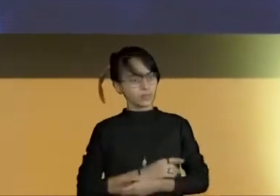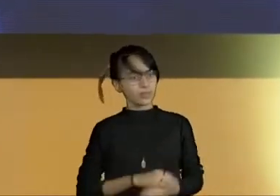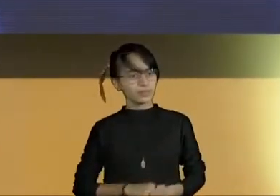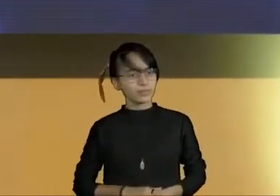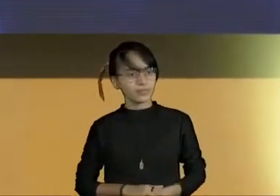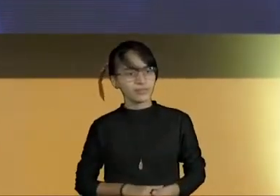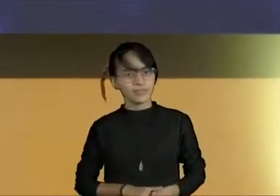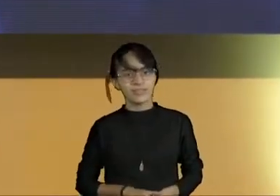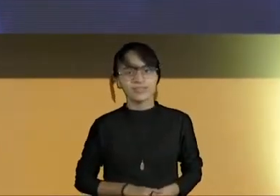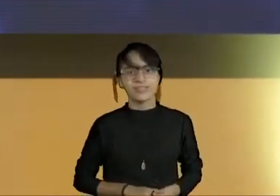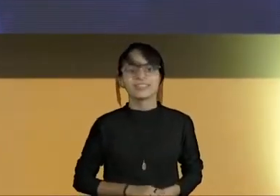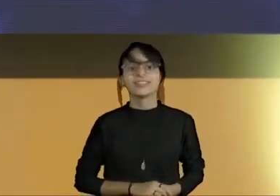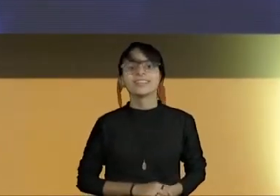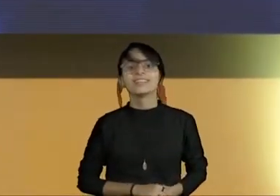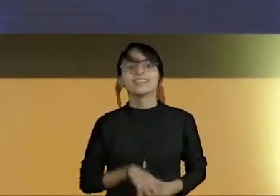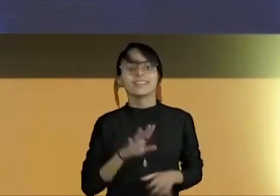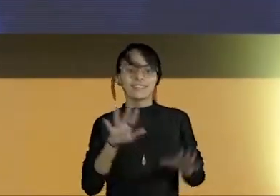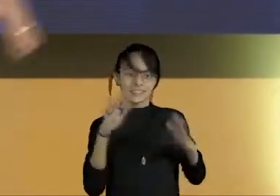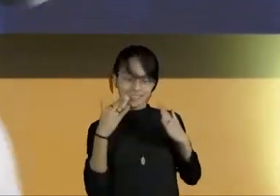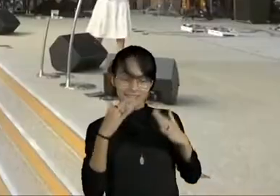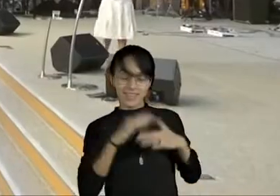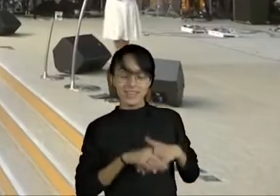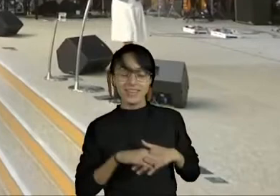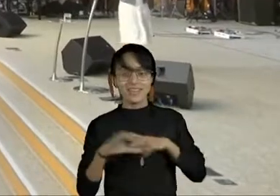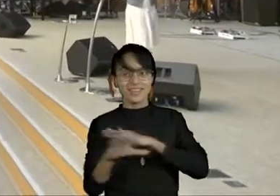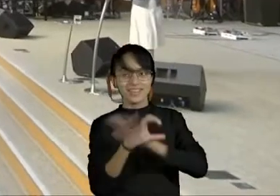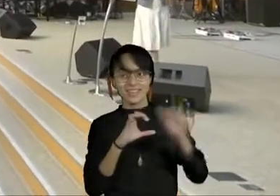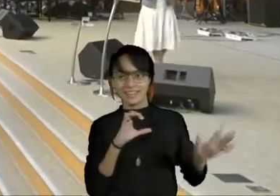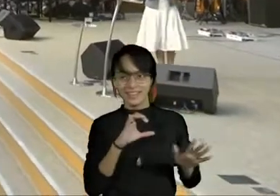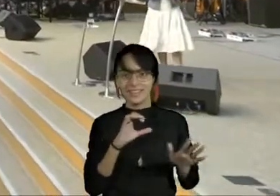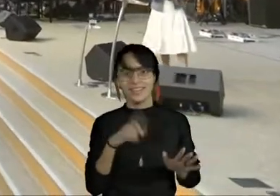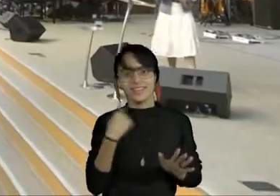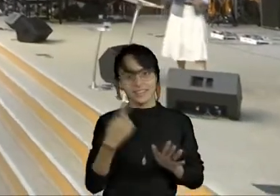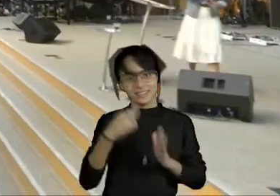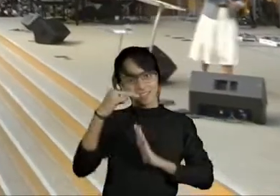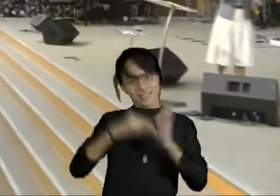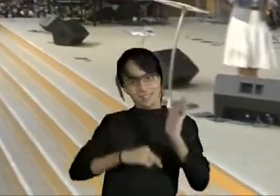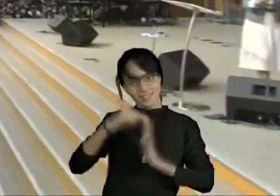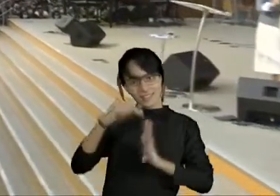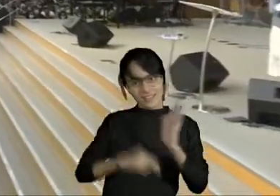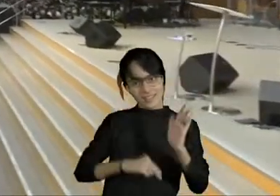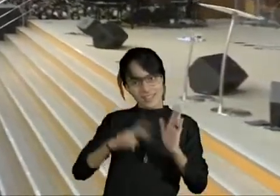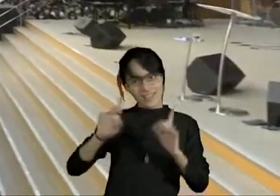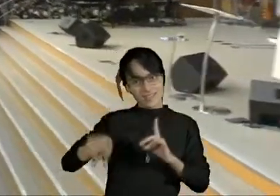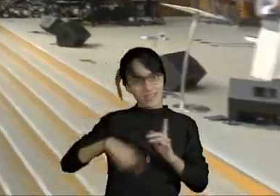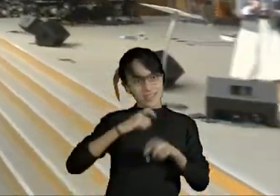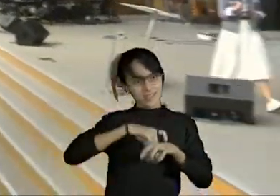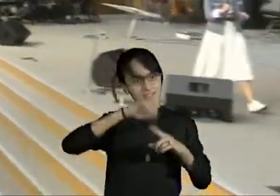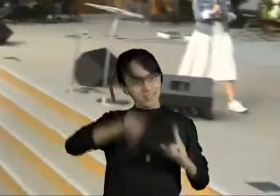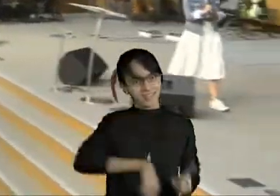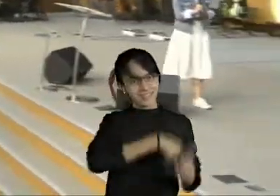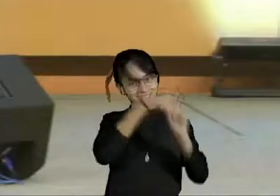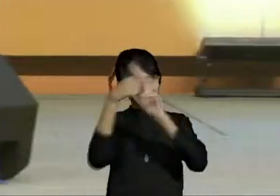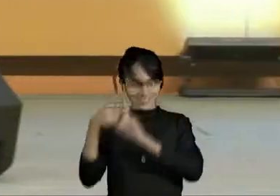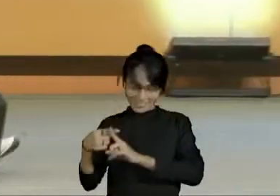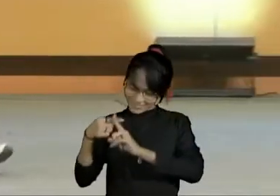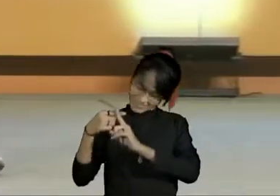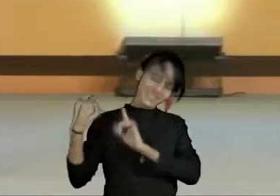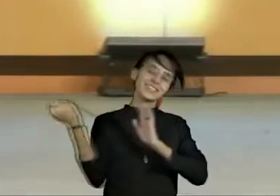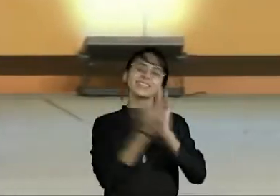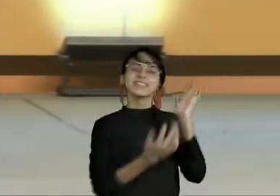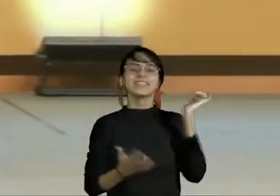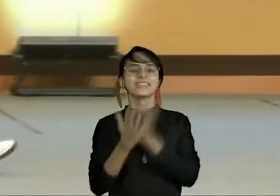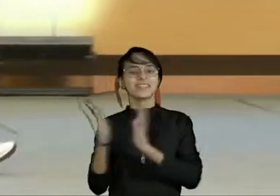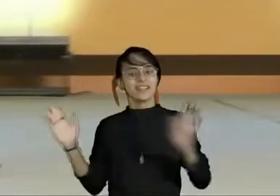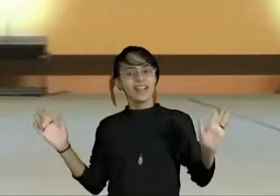feito conosco. Preste atenção. O capítulo onde nós lemos o momento do Calvário, a crucificação de Jesus Cristo, vão